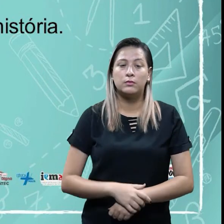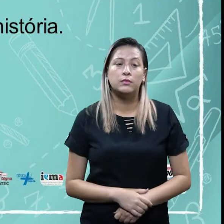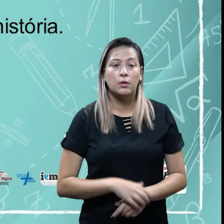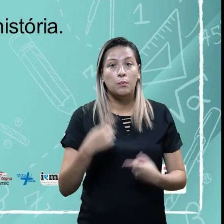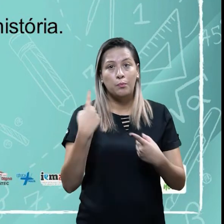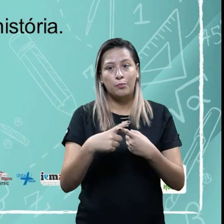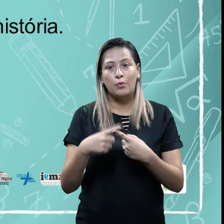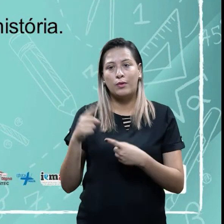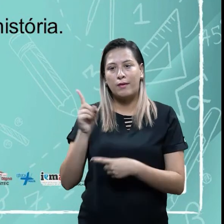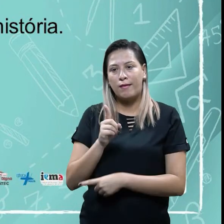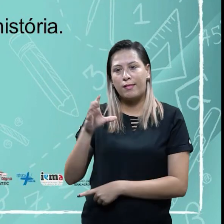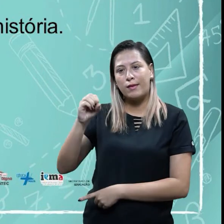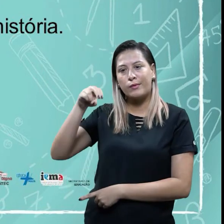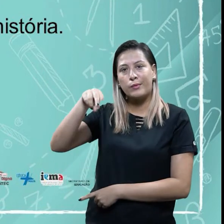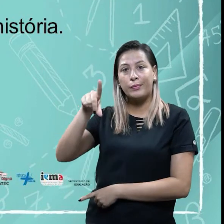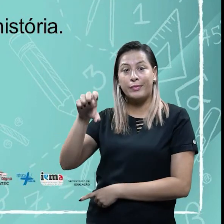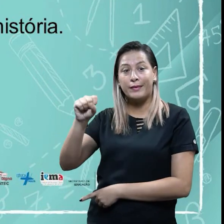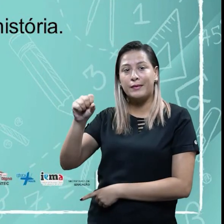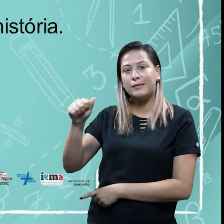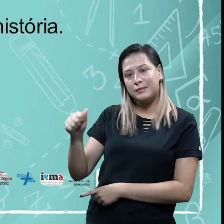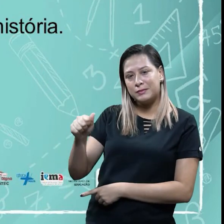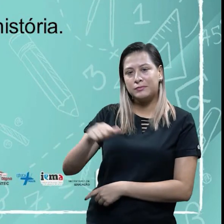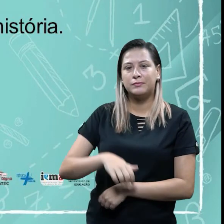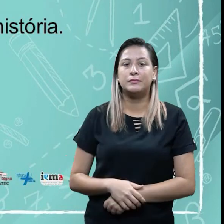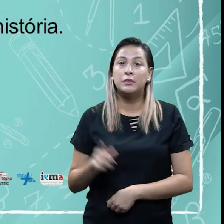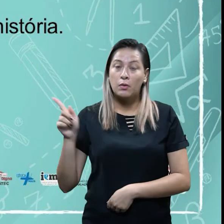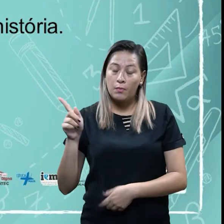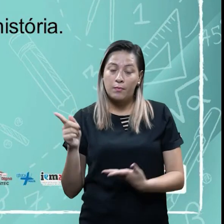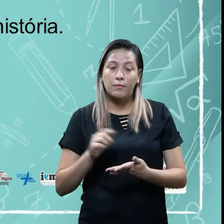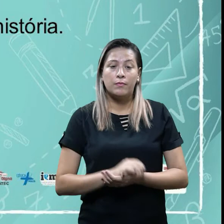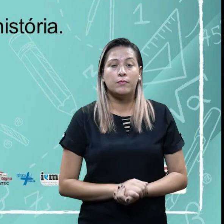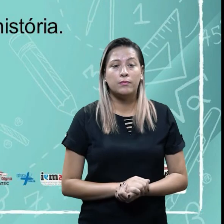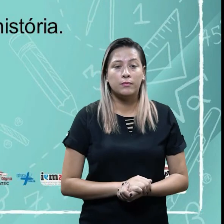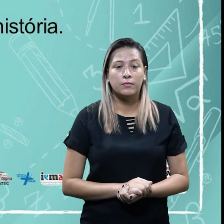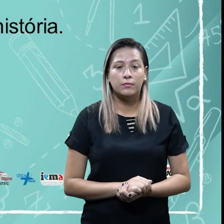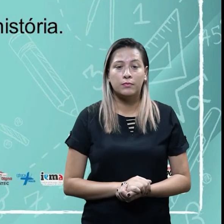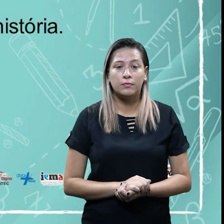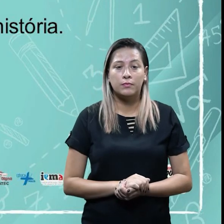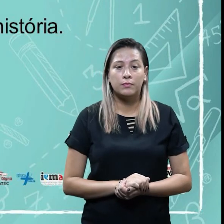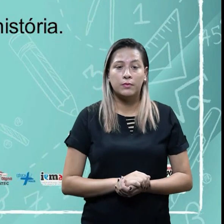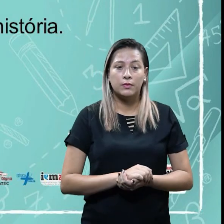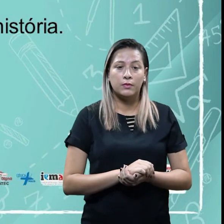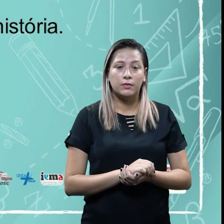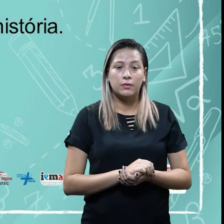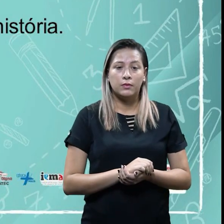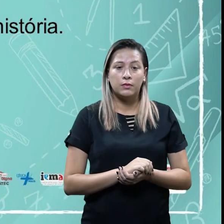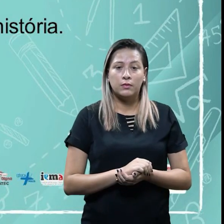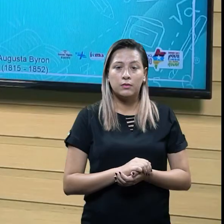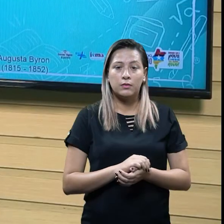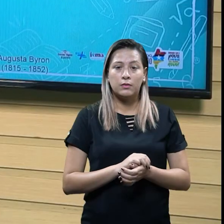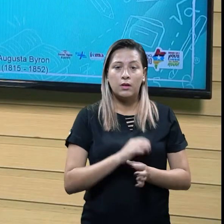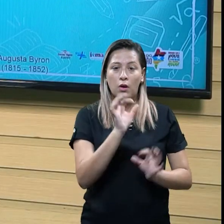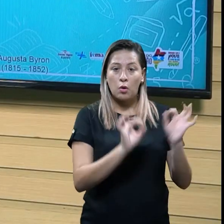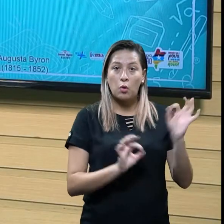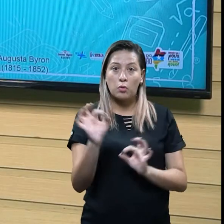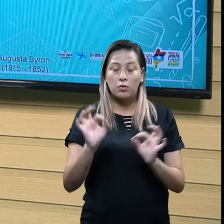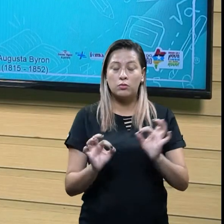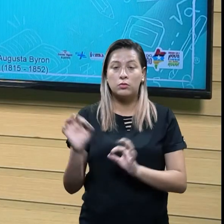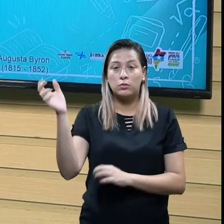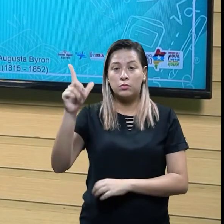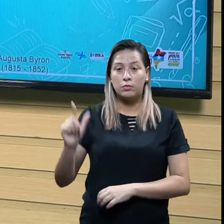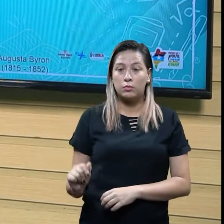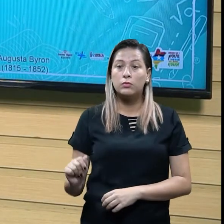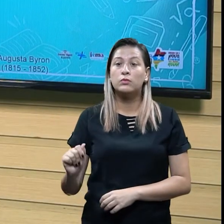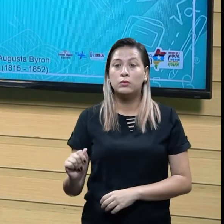um algoritmo para a máquina de Babbage. Ela é considerada a primeira programadora da história. Um